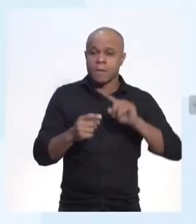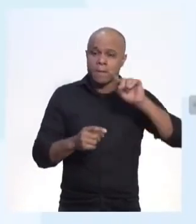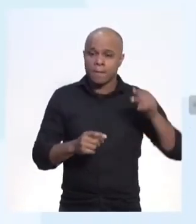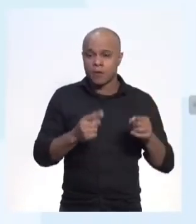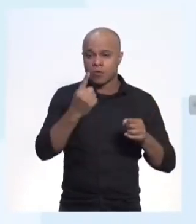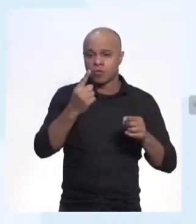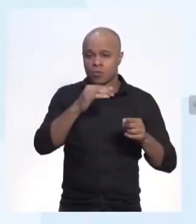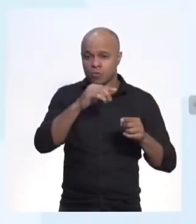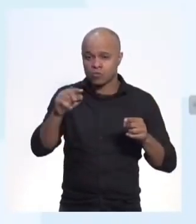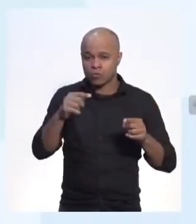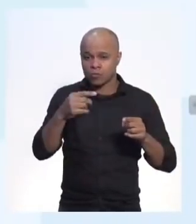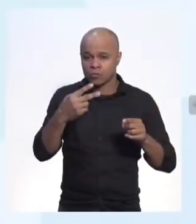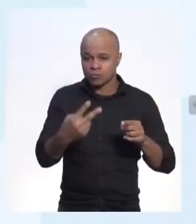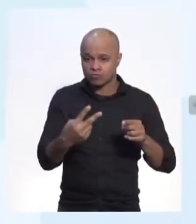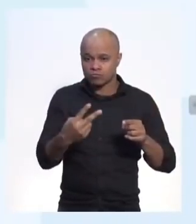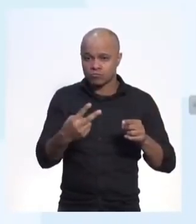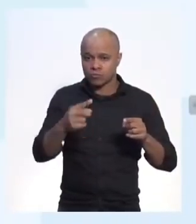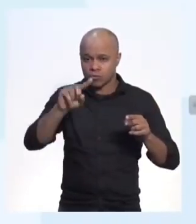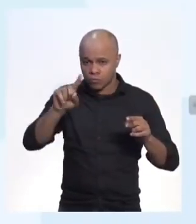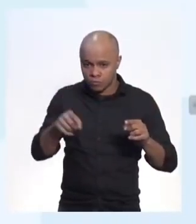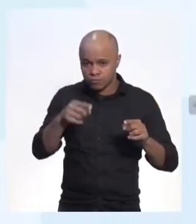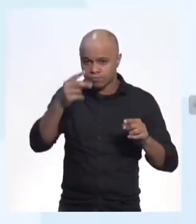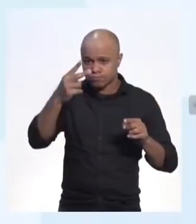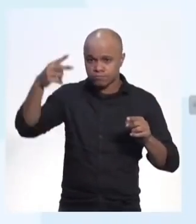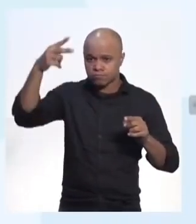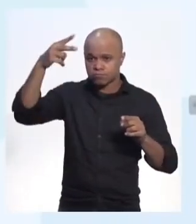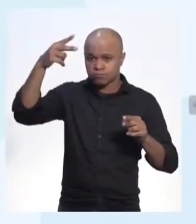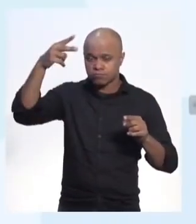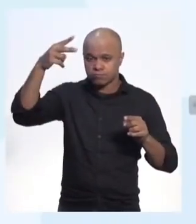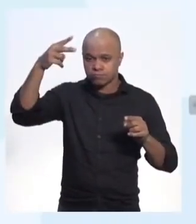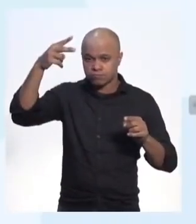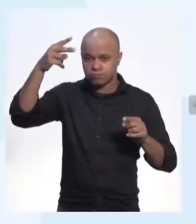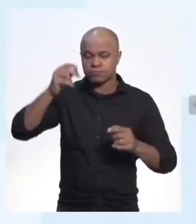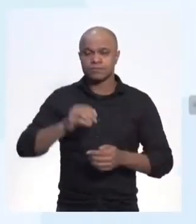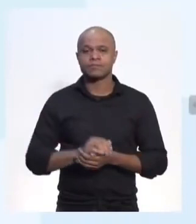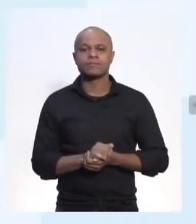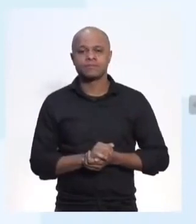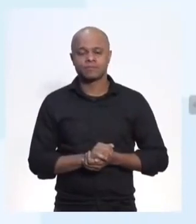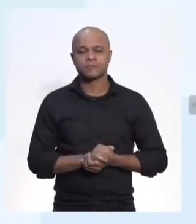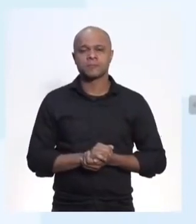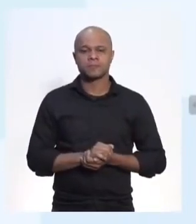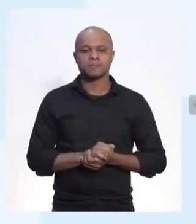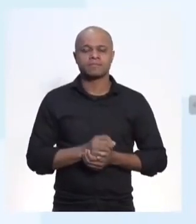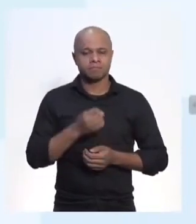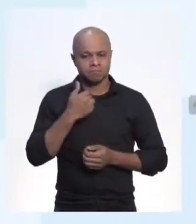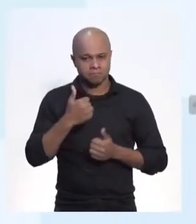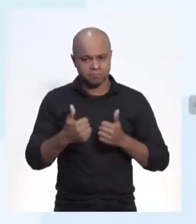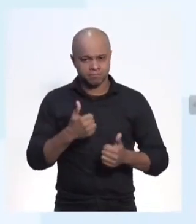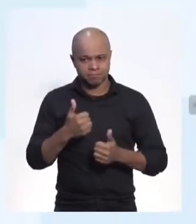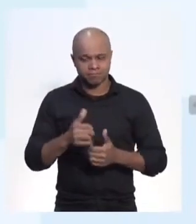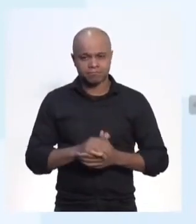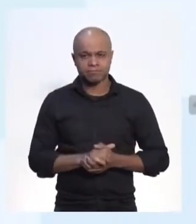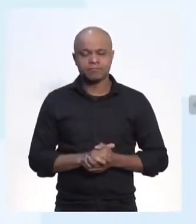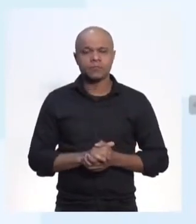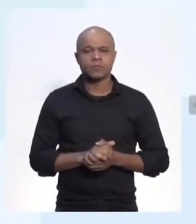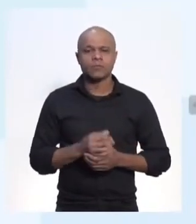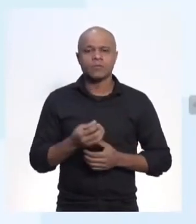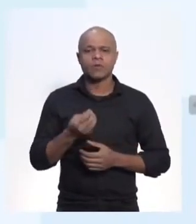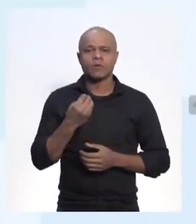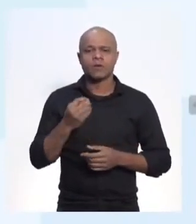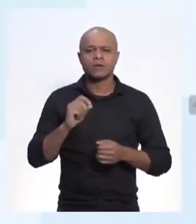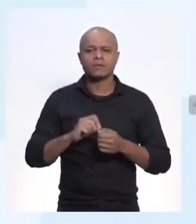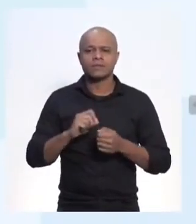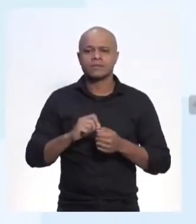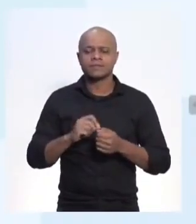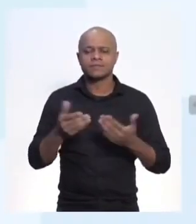é um caso da nossa função decrescente, onde o a está entre 0 e 1. Tudo bem? Bom, o que você vai fazer aqui? A mesma